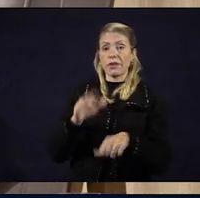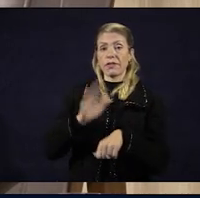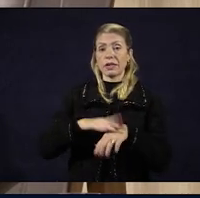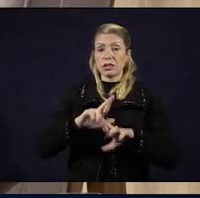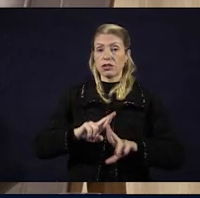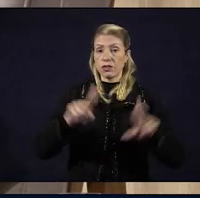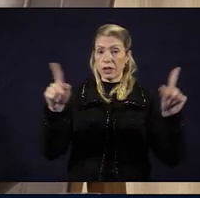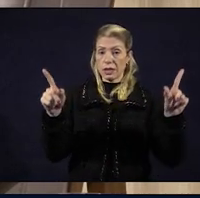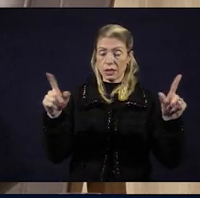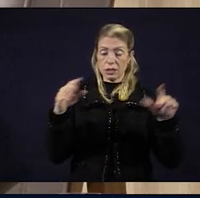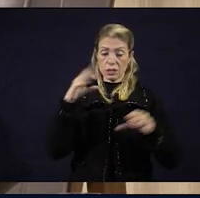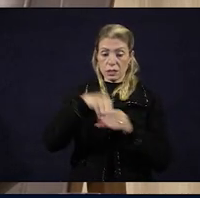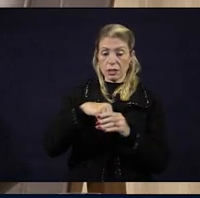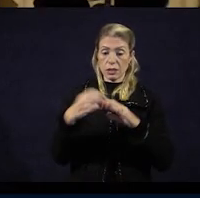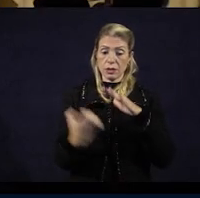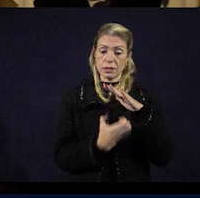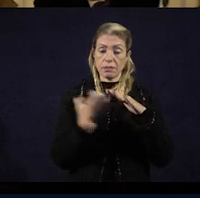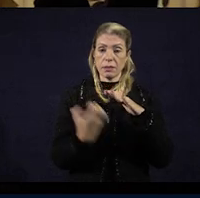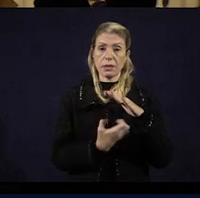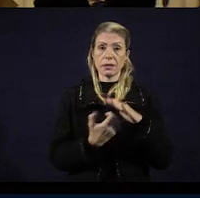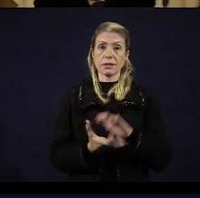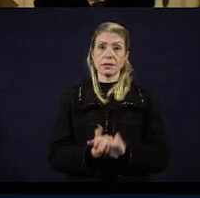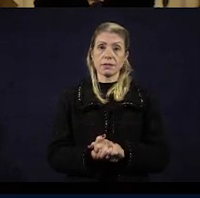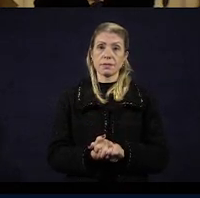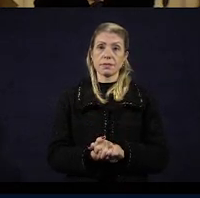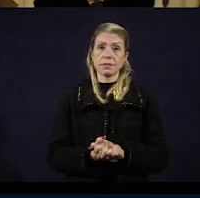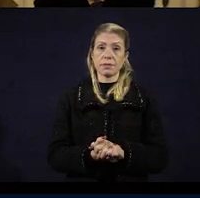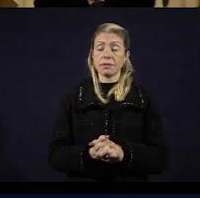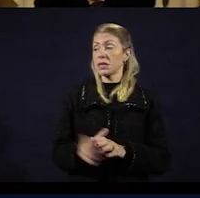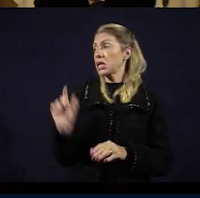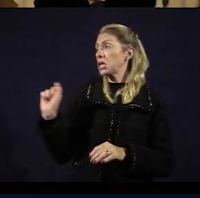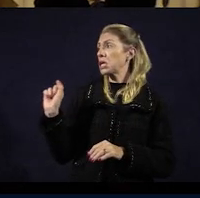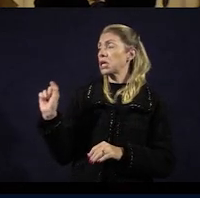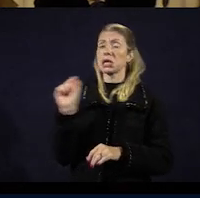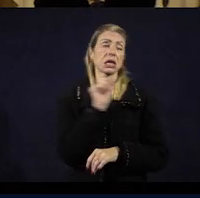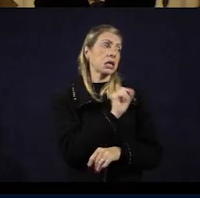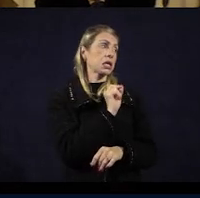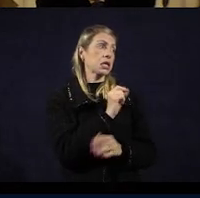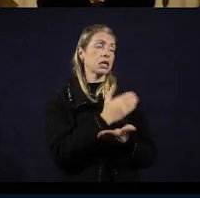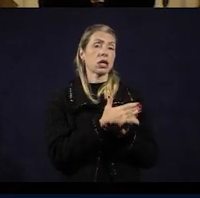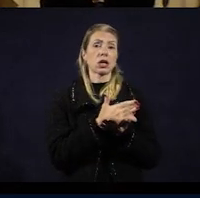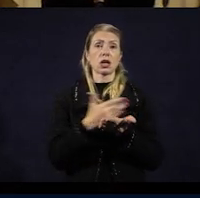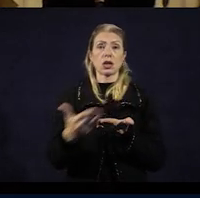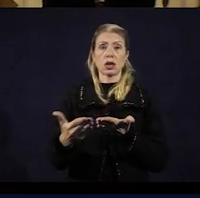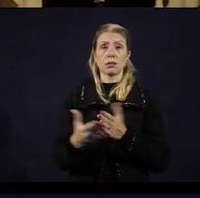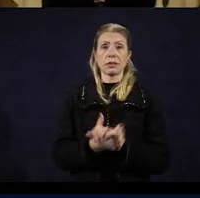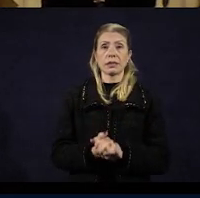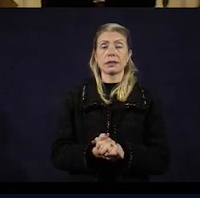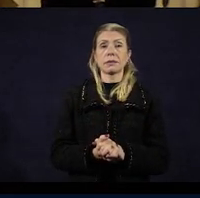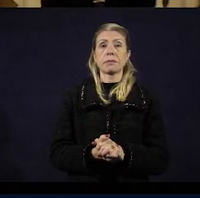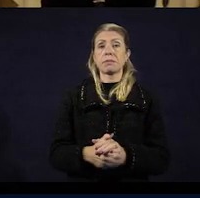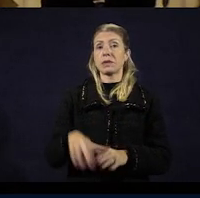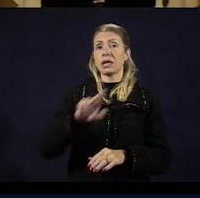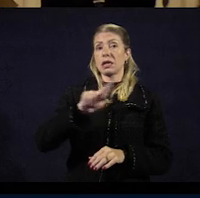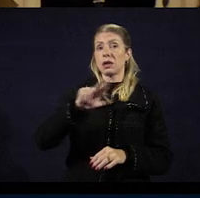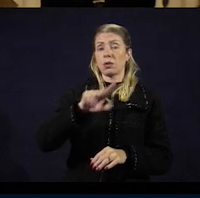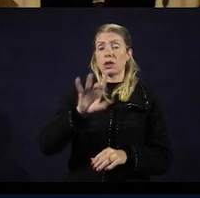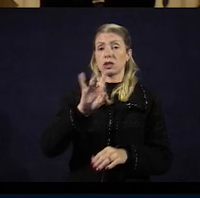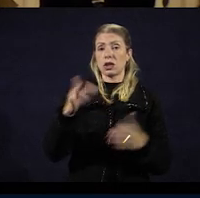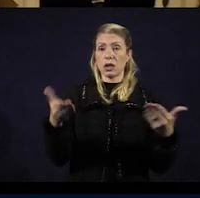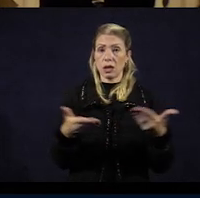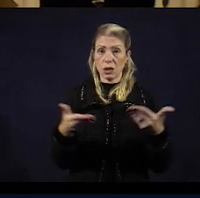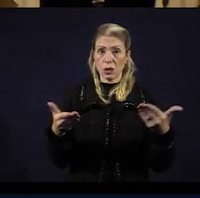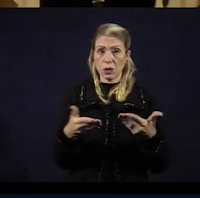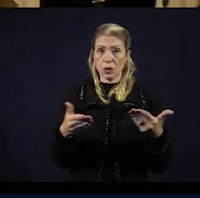fazer a diferença nas empresas começa aqui o começo acho que tem agora não eu tenho um exemplo bacana